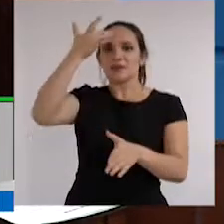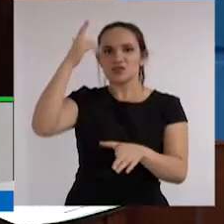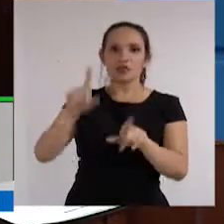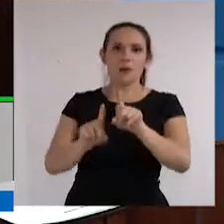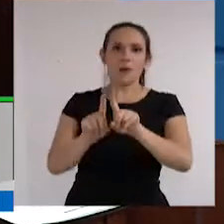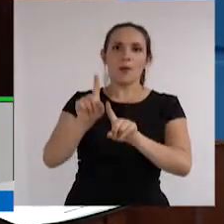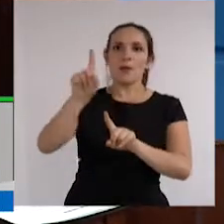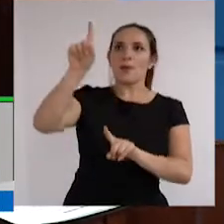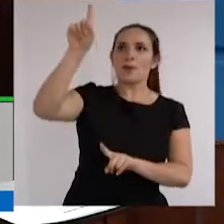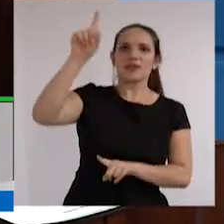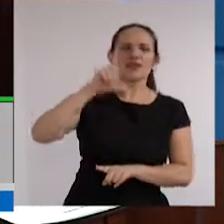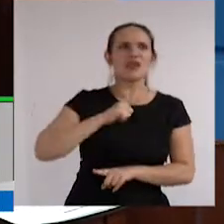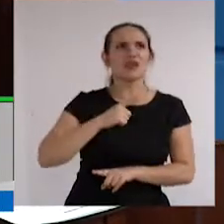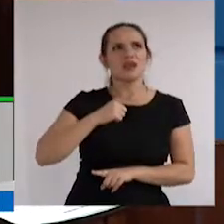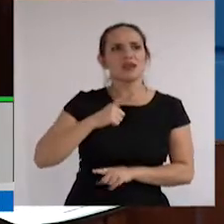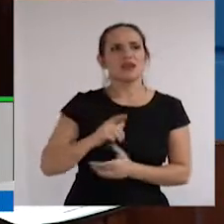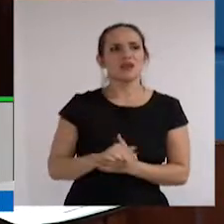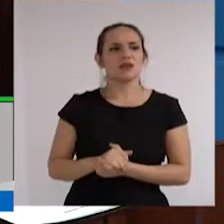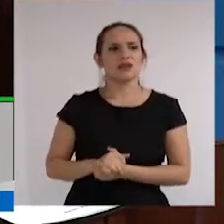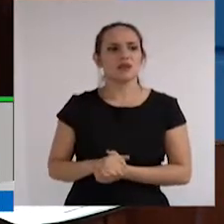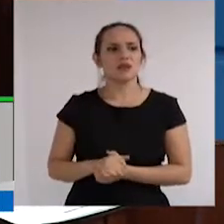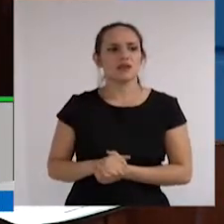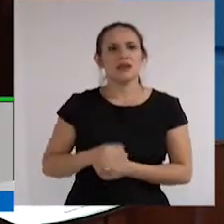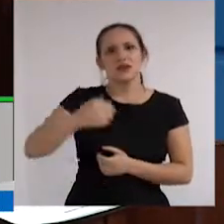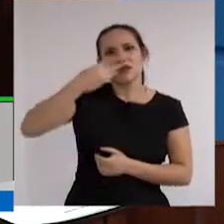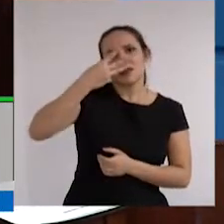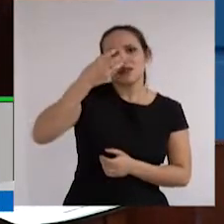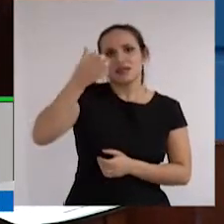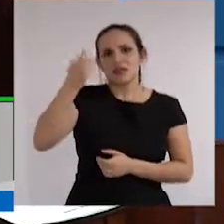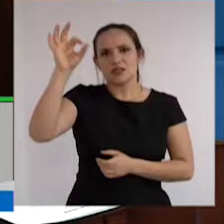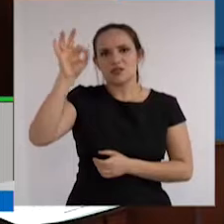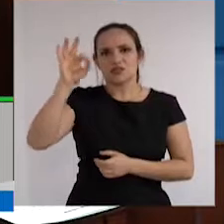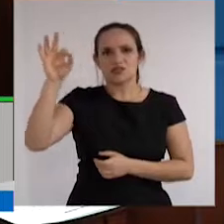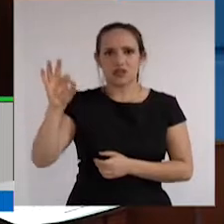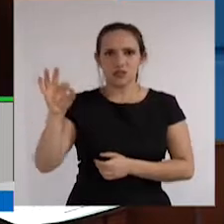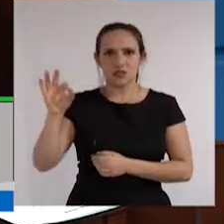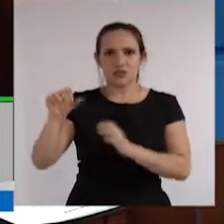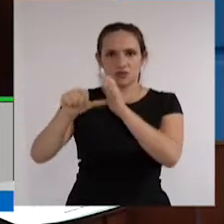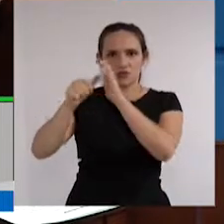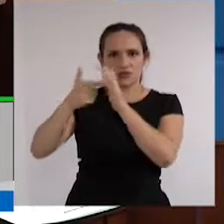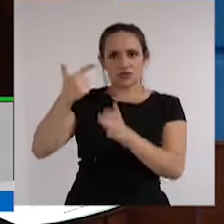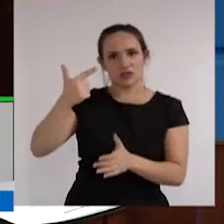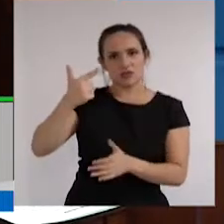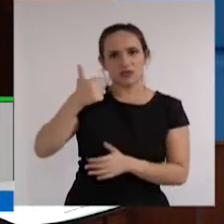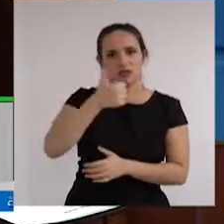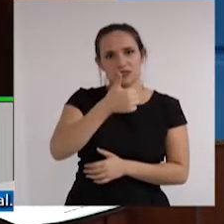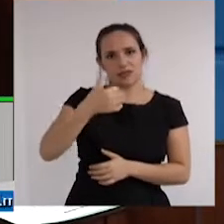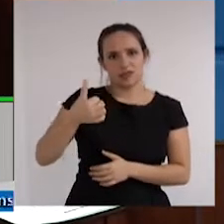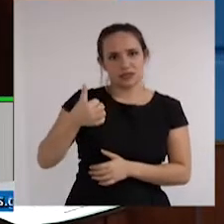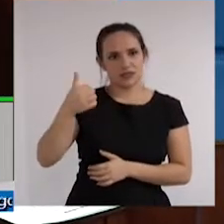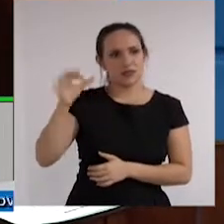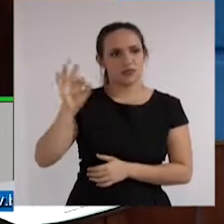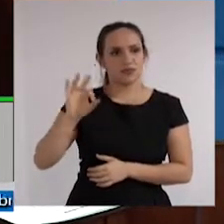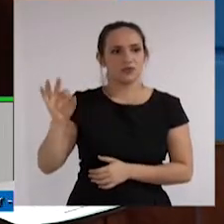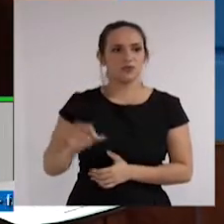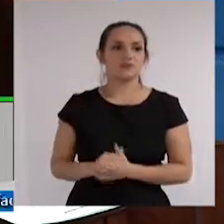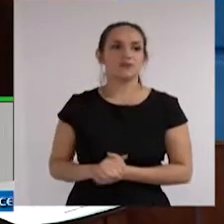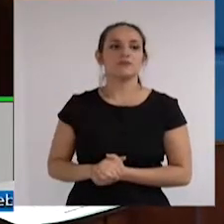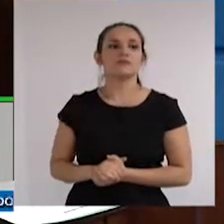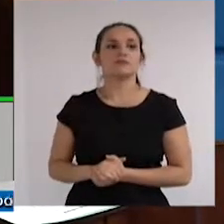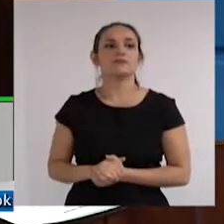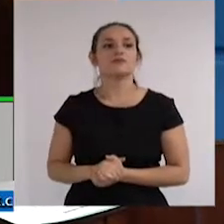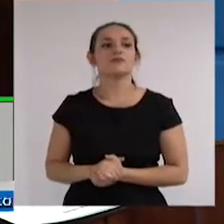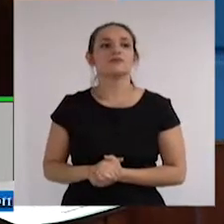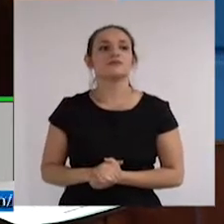tem 36, o segundo colocado tem 16, tem o dobro. Aí quando faz a simulação do